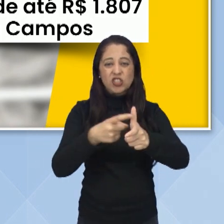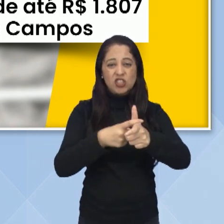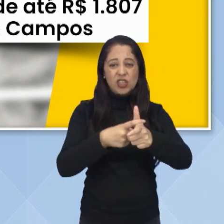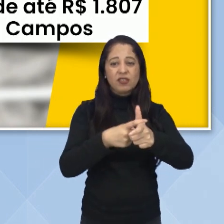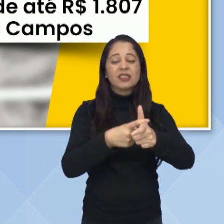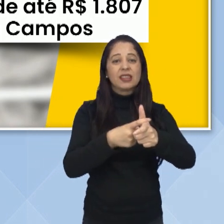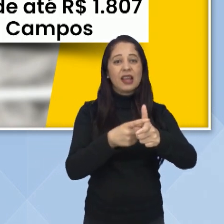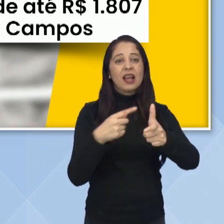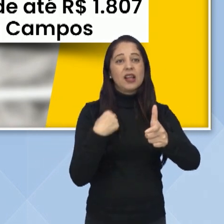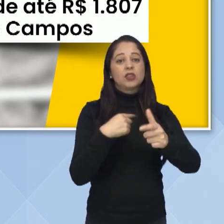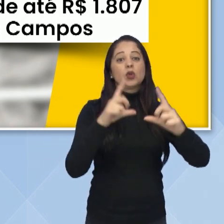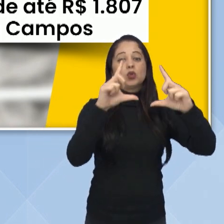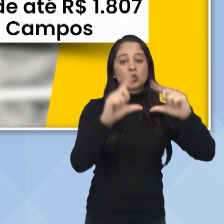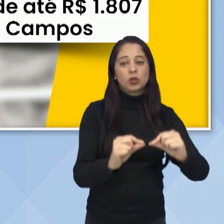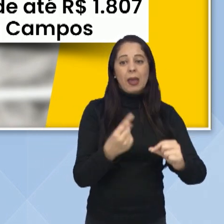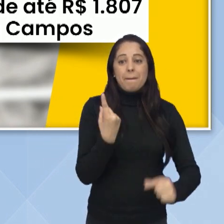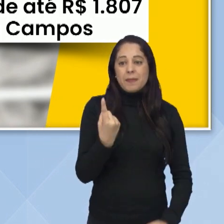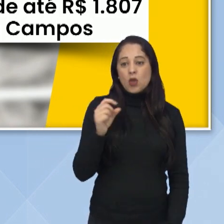R$